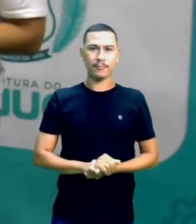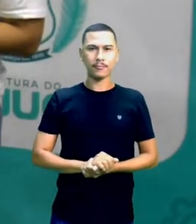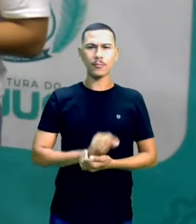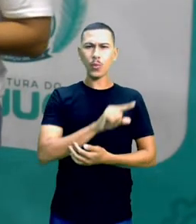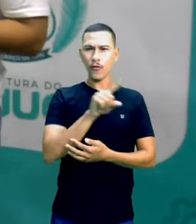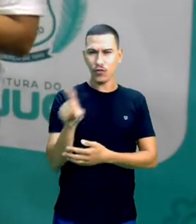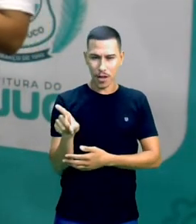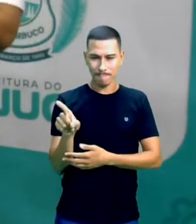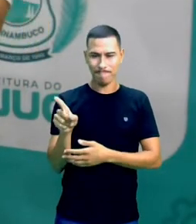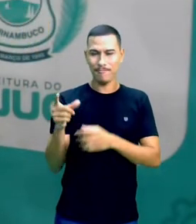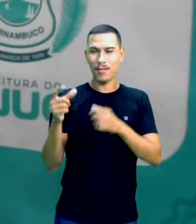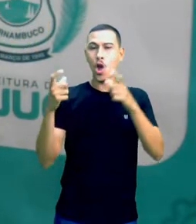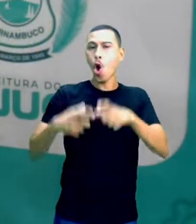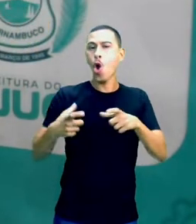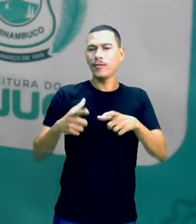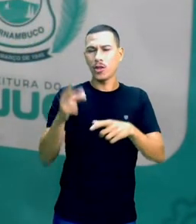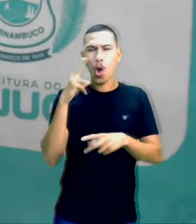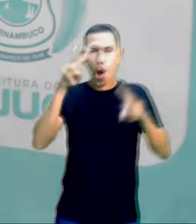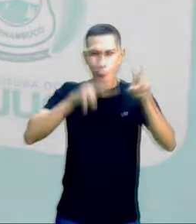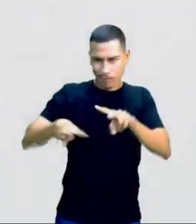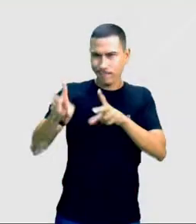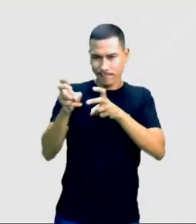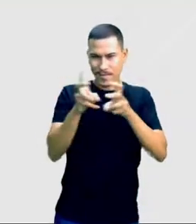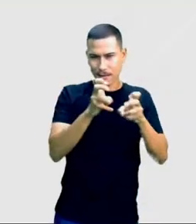Você está... Olha essa esfera aqui.